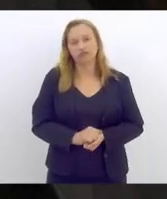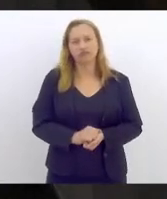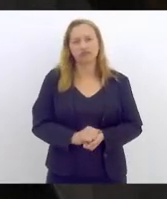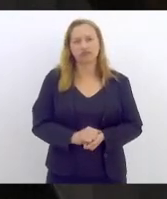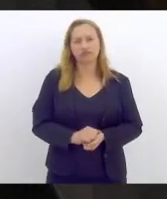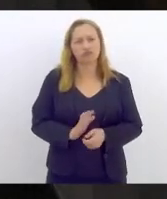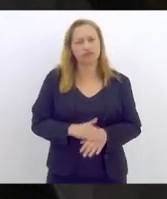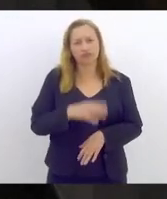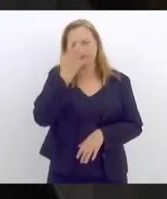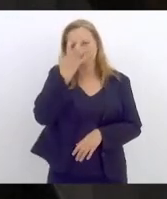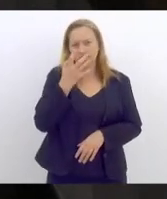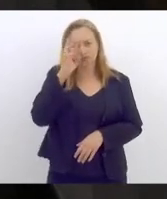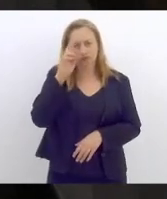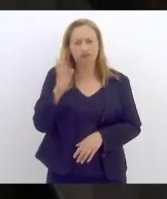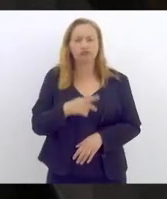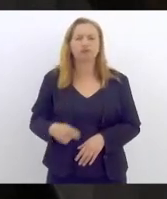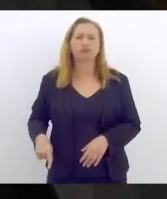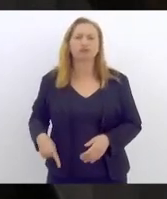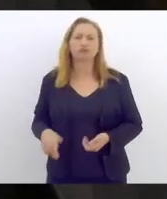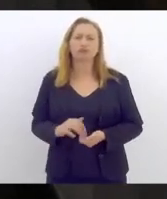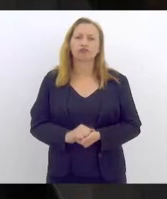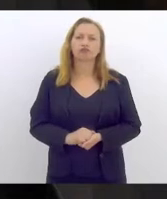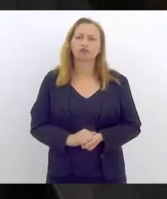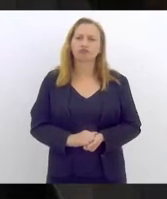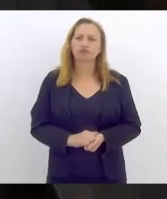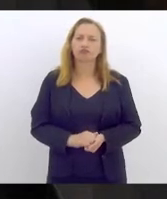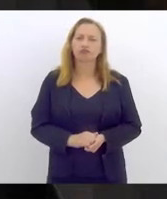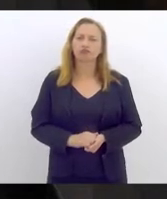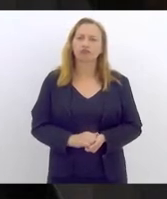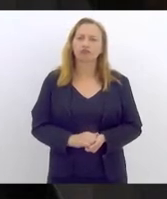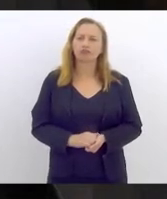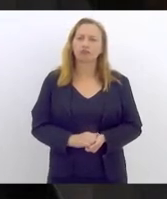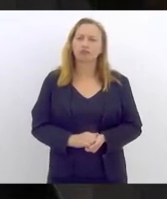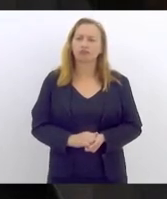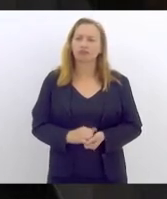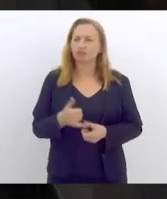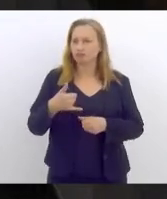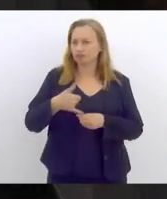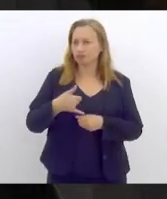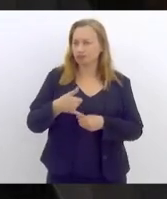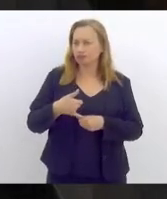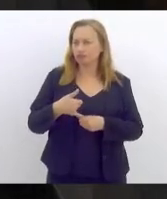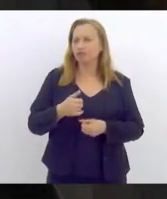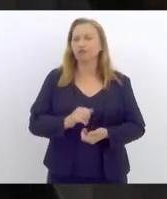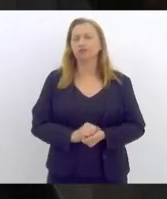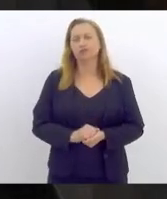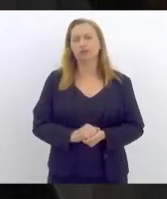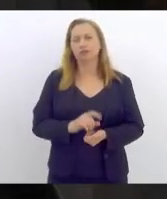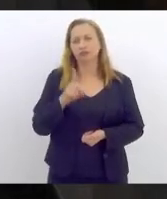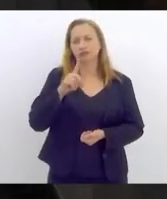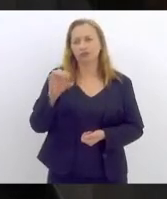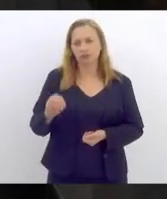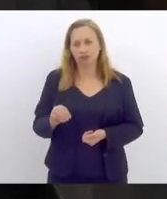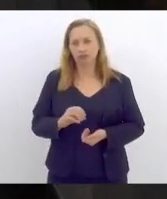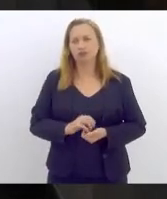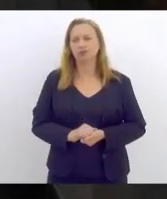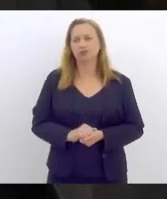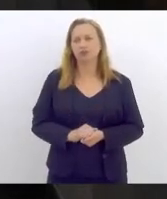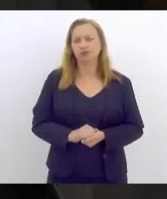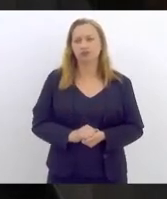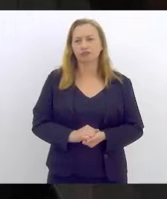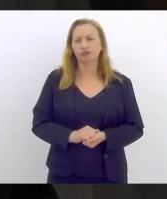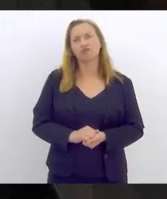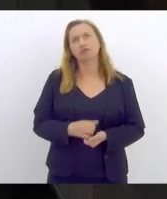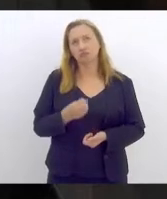mais grave ainda a senhora presidente dos combustíveis diesel é bem